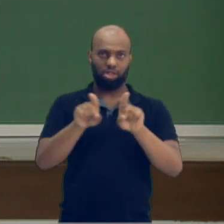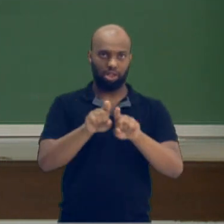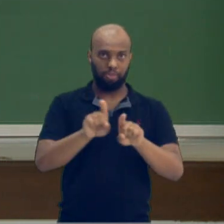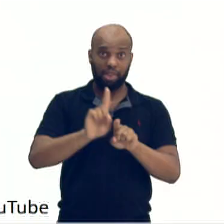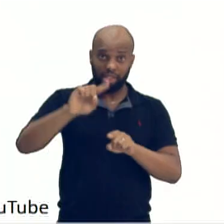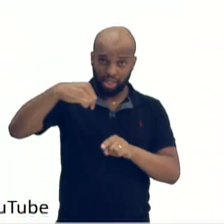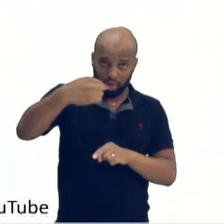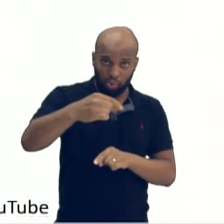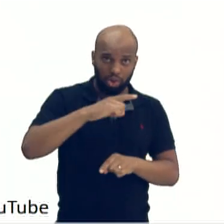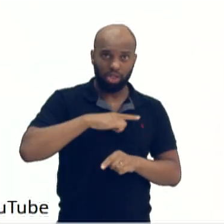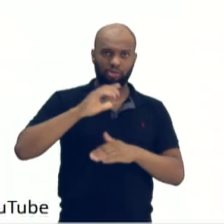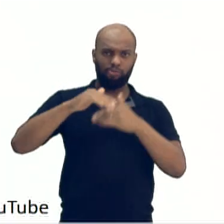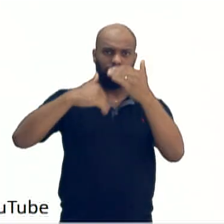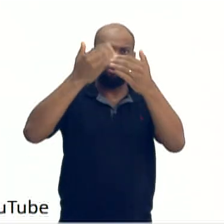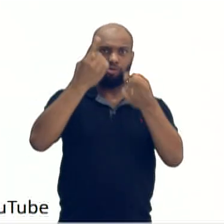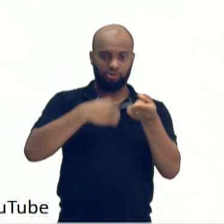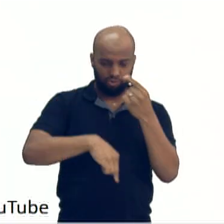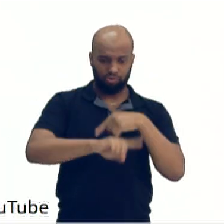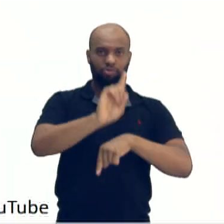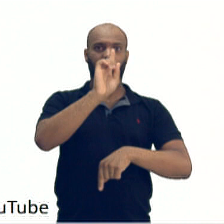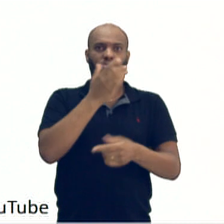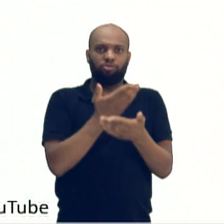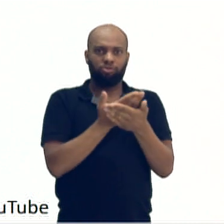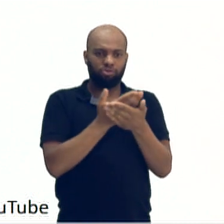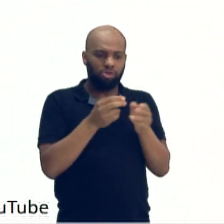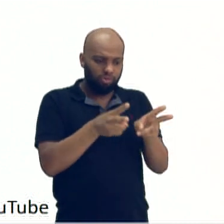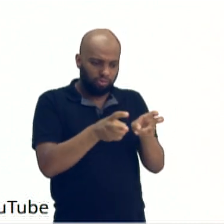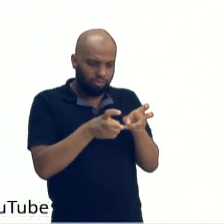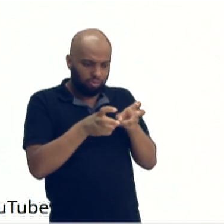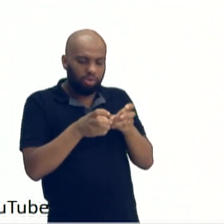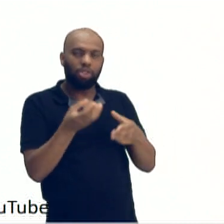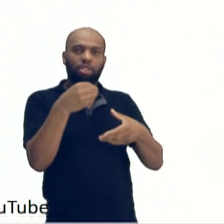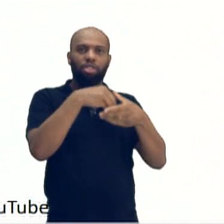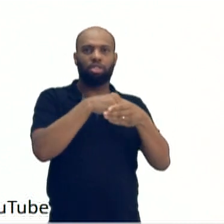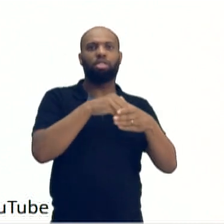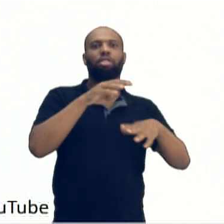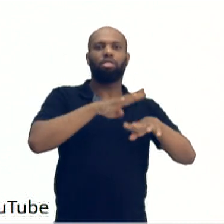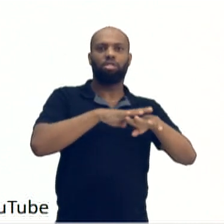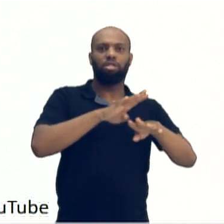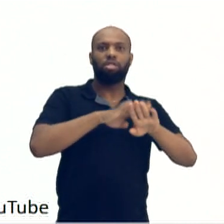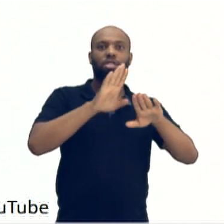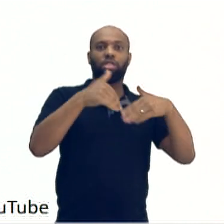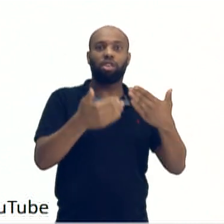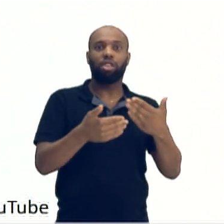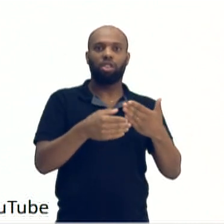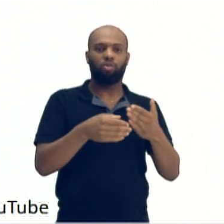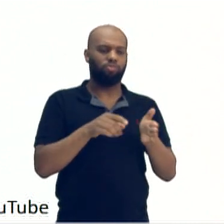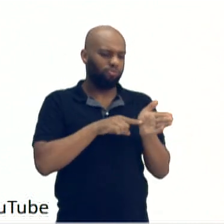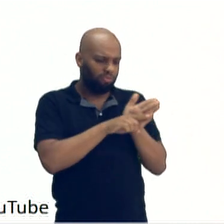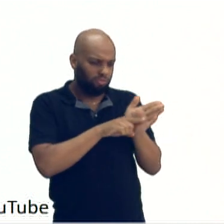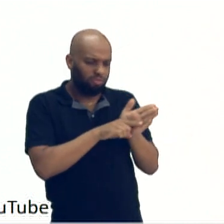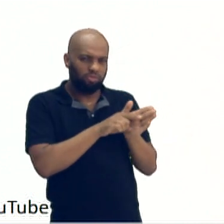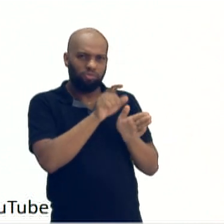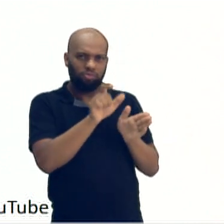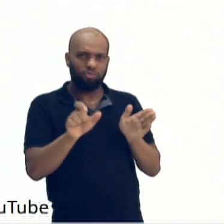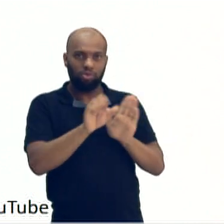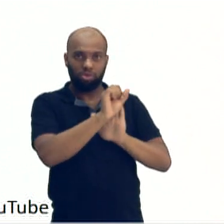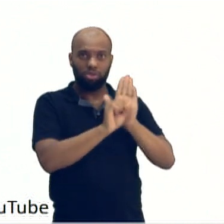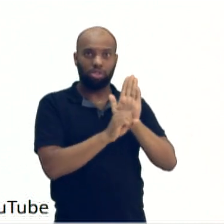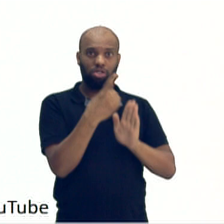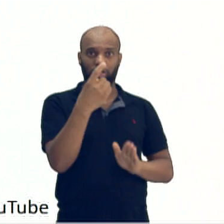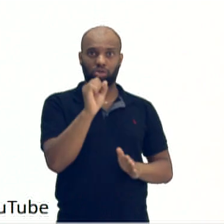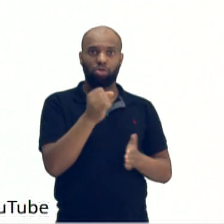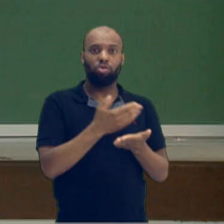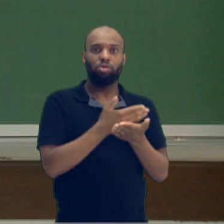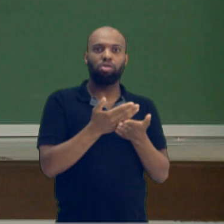com a evolução dos estudos dentro da matemática, os matemáticos lá a partir do século XVIII começaram a definir propriamente o que